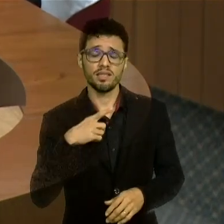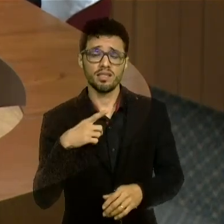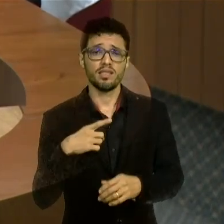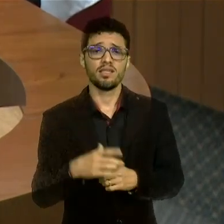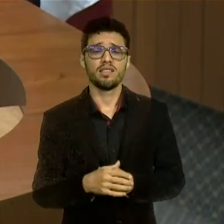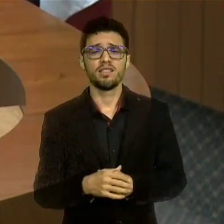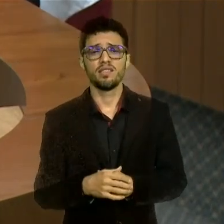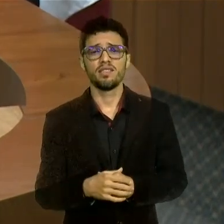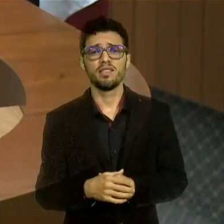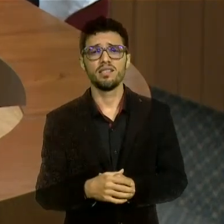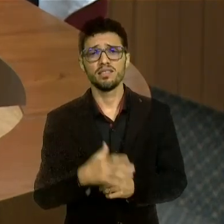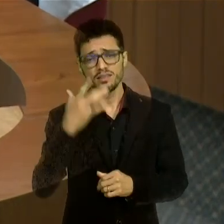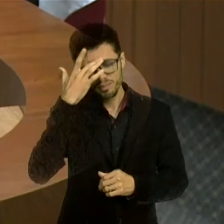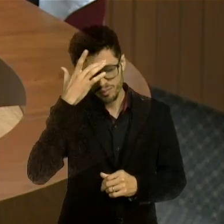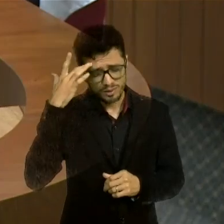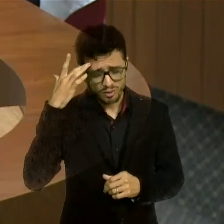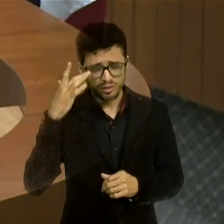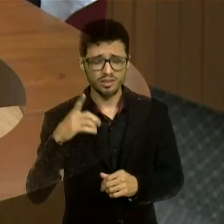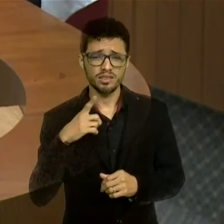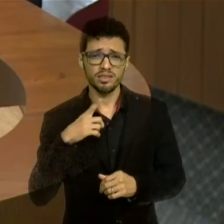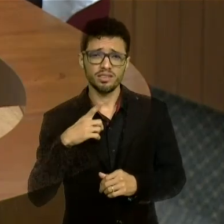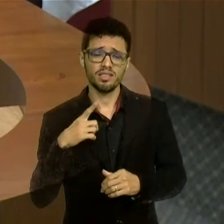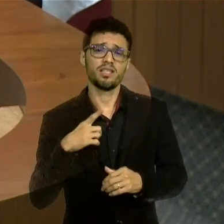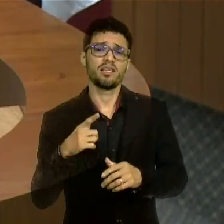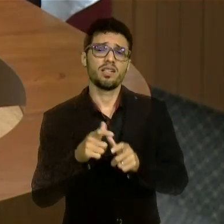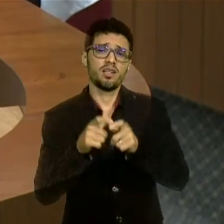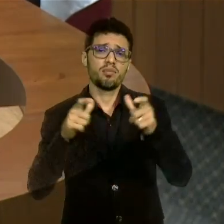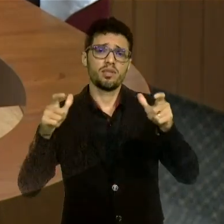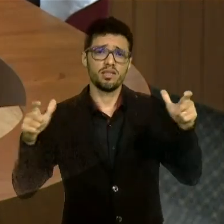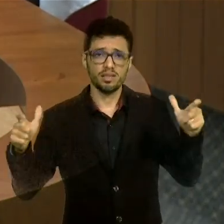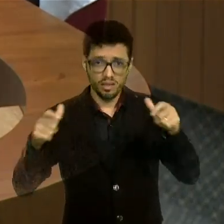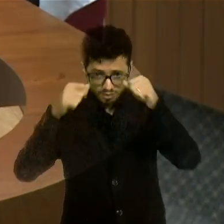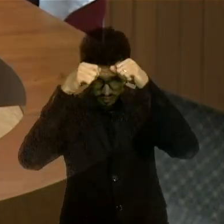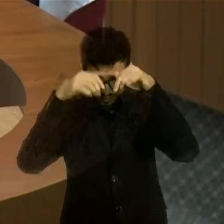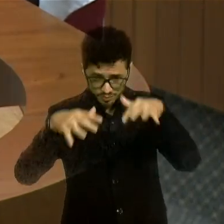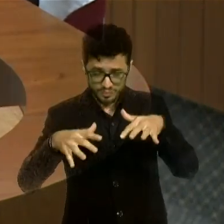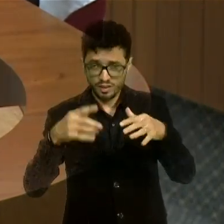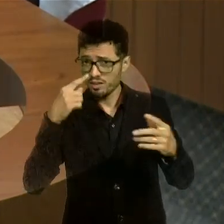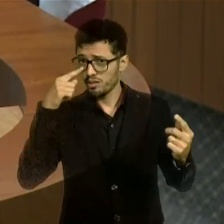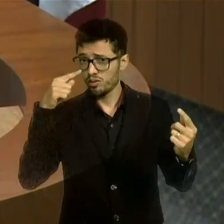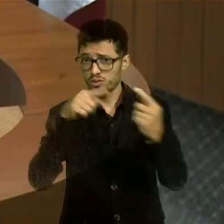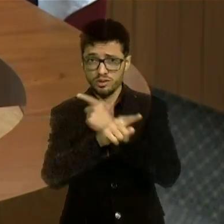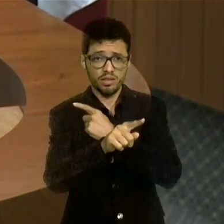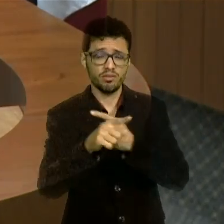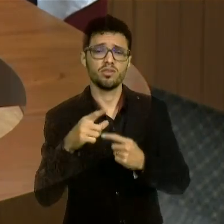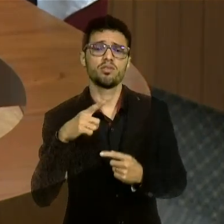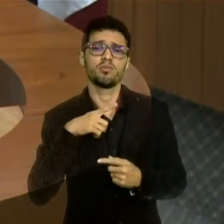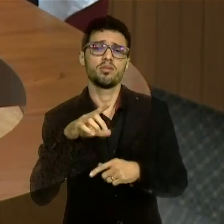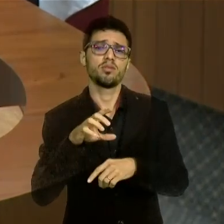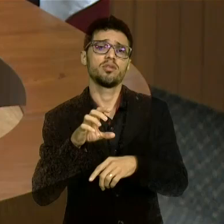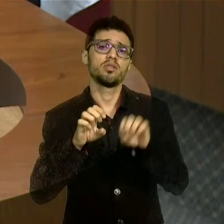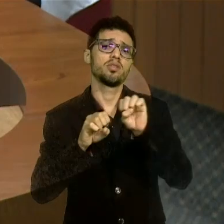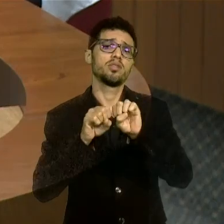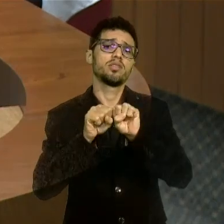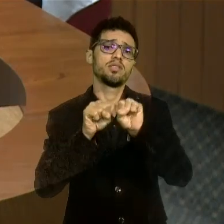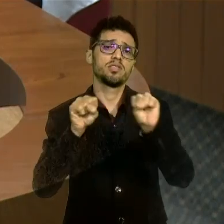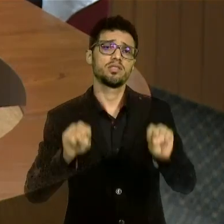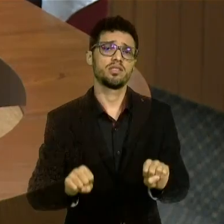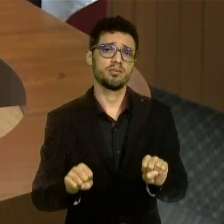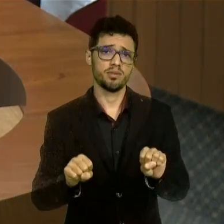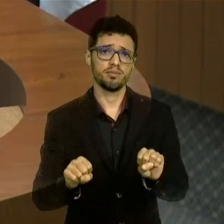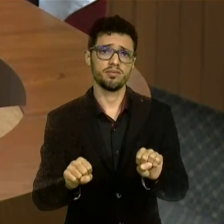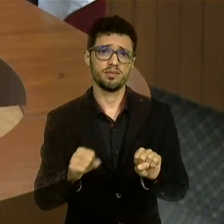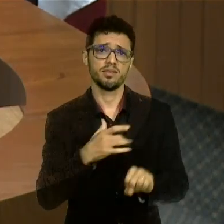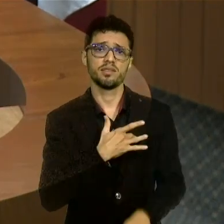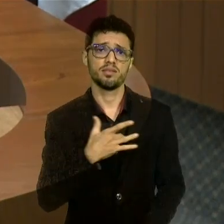hoje, o avanço do diagnóstico do autismo, é um desafio para o sistema público de saúde. Então, a